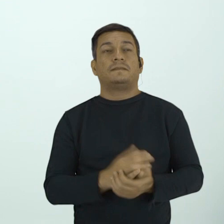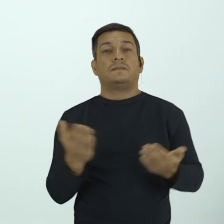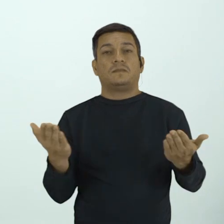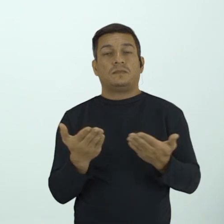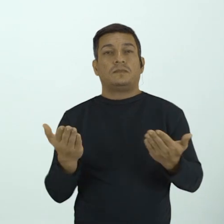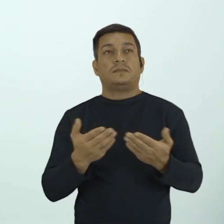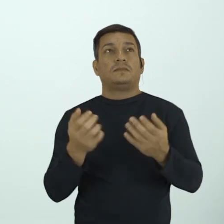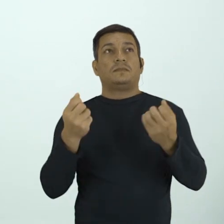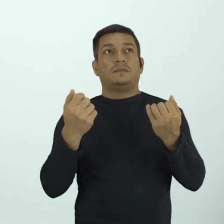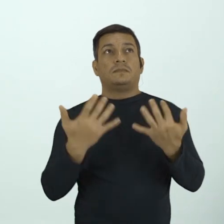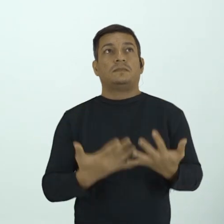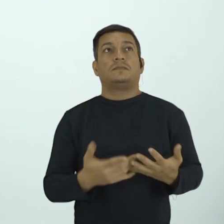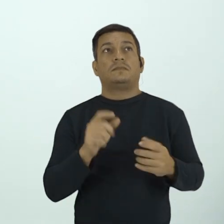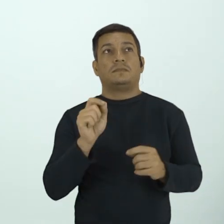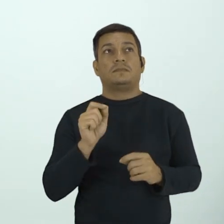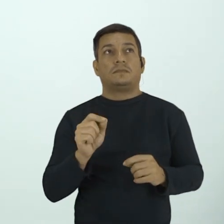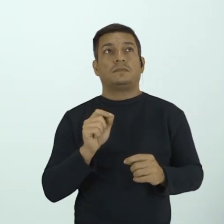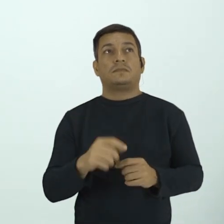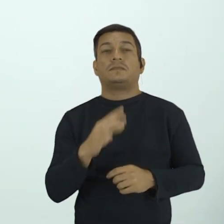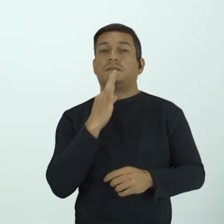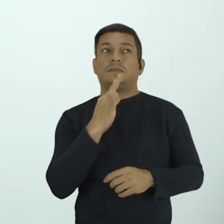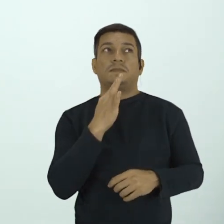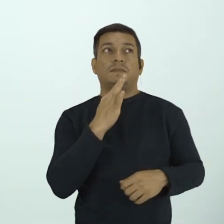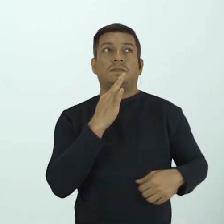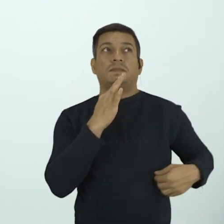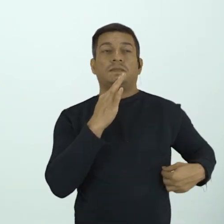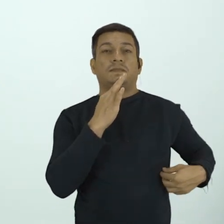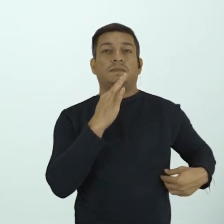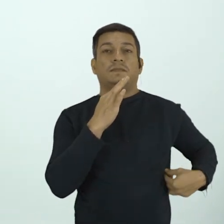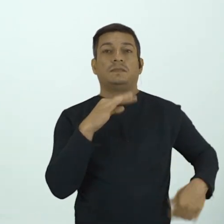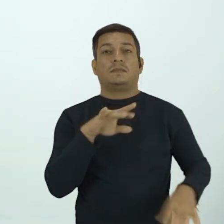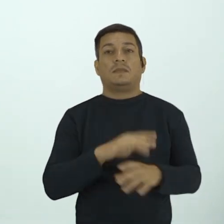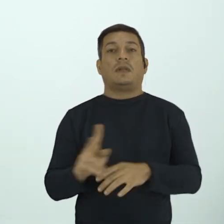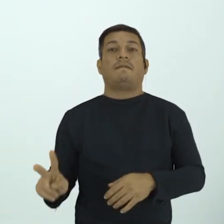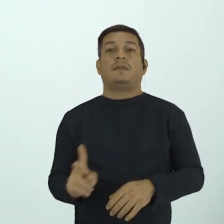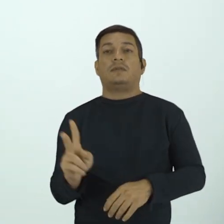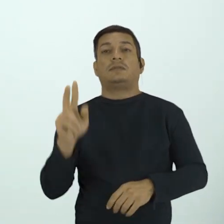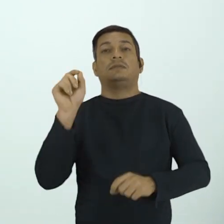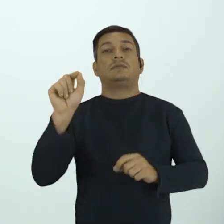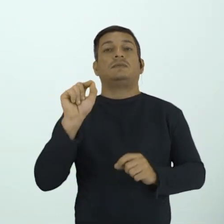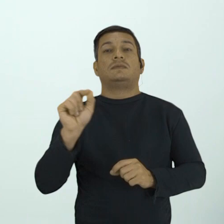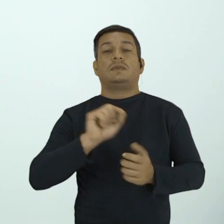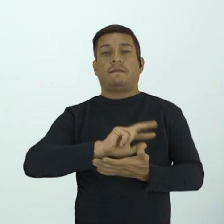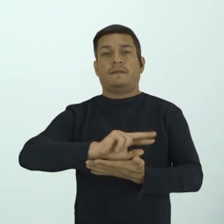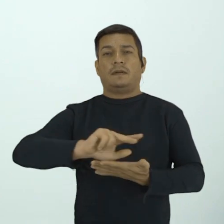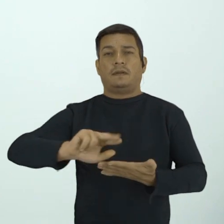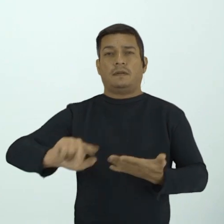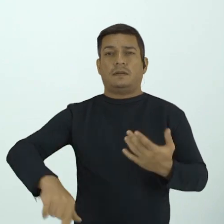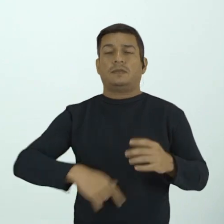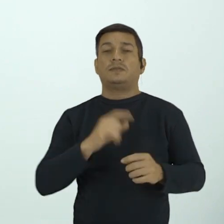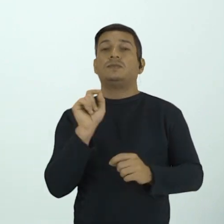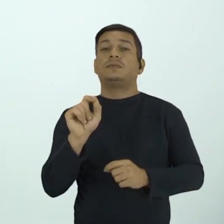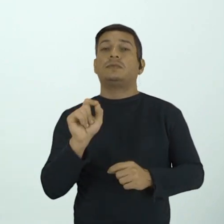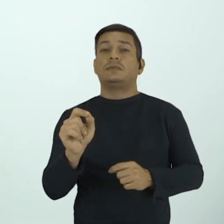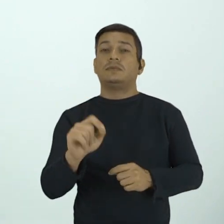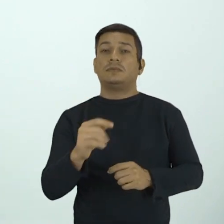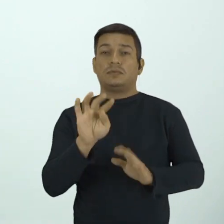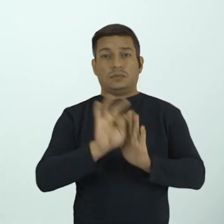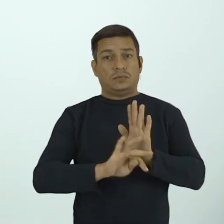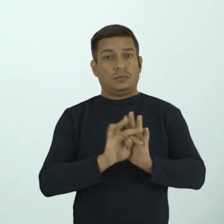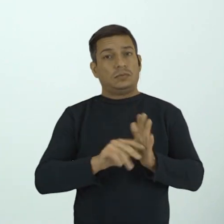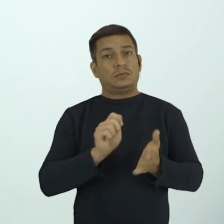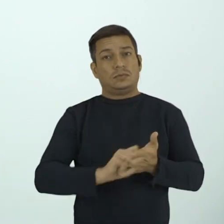nós falamos sobre o reconhecimento, né, da valorização e da diversidade dos